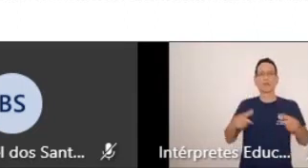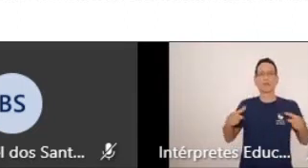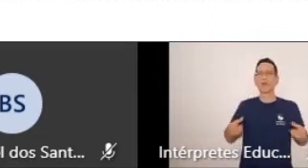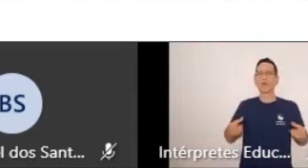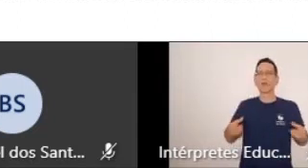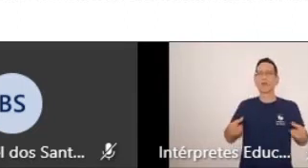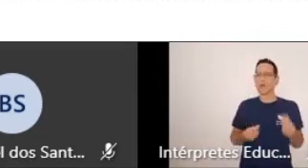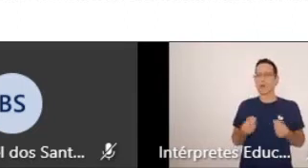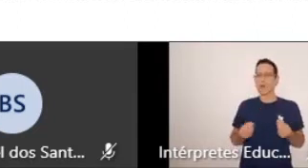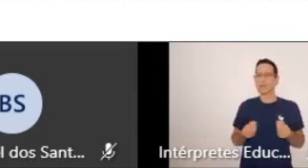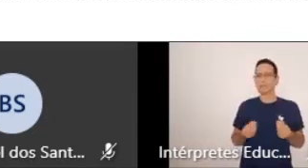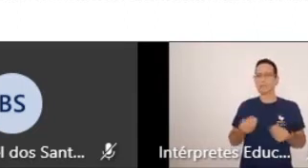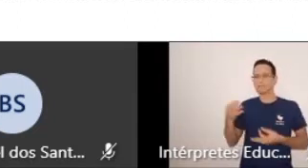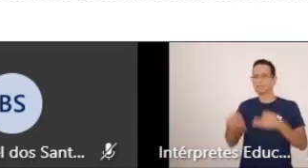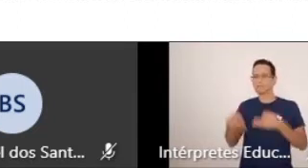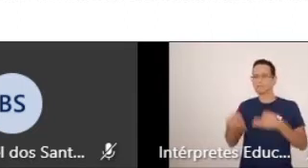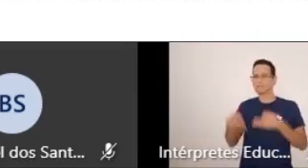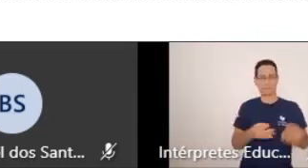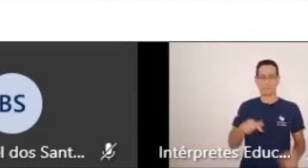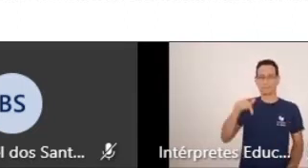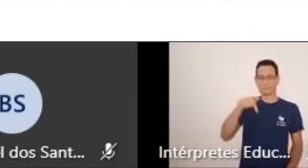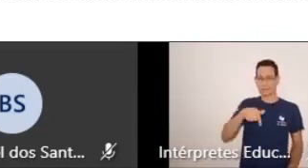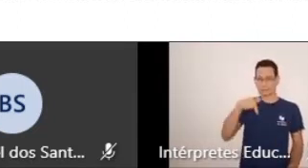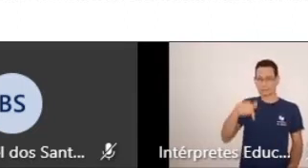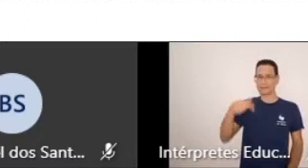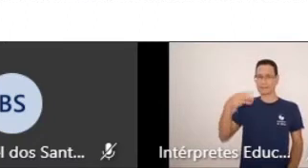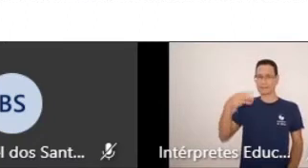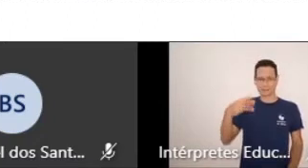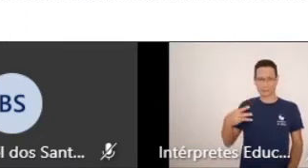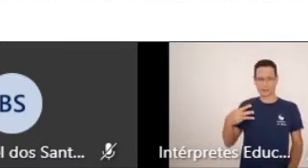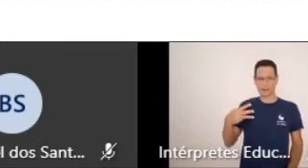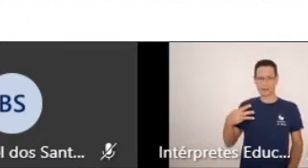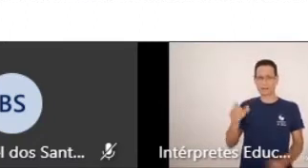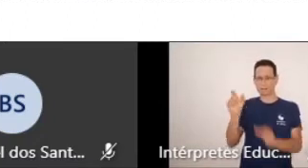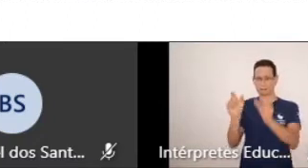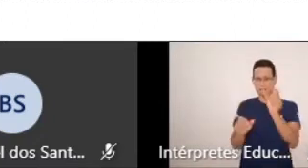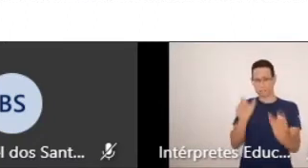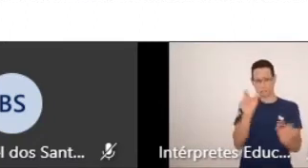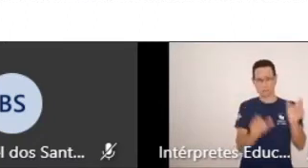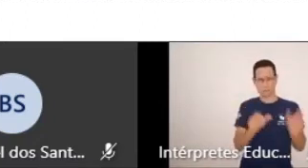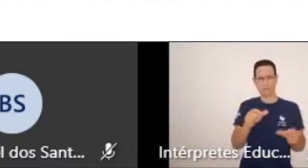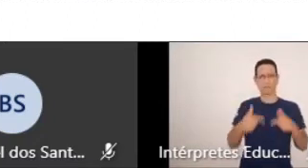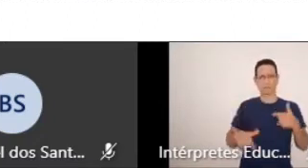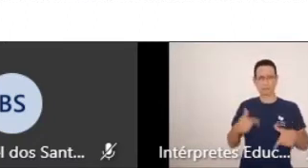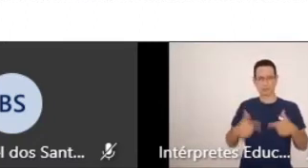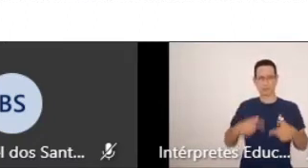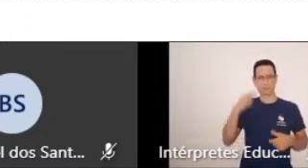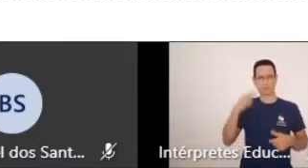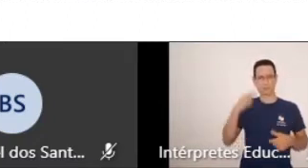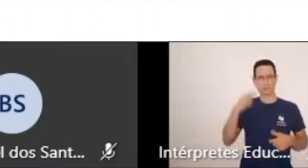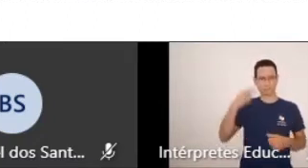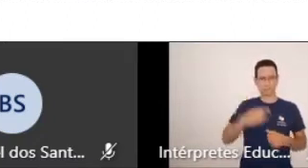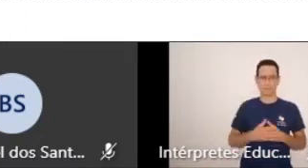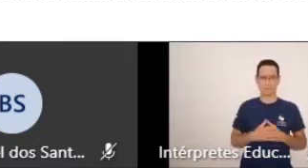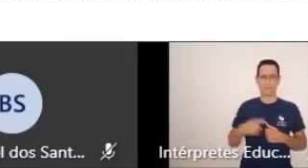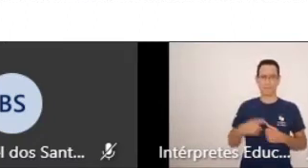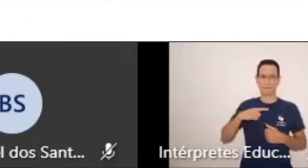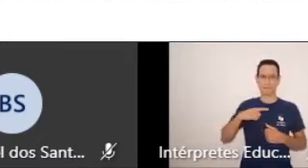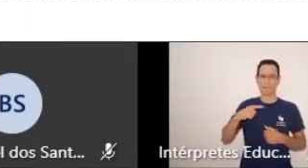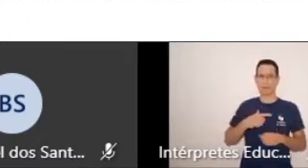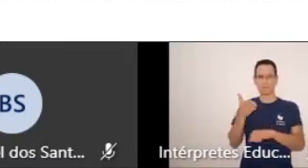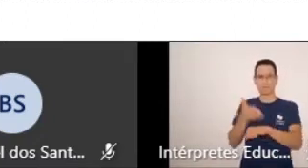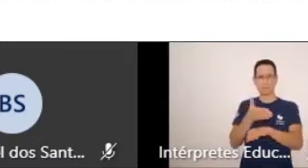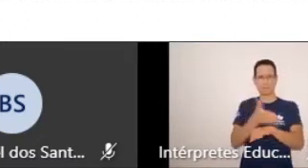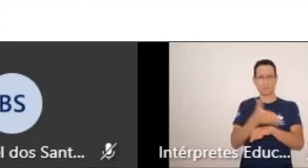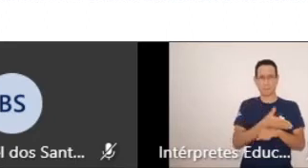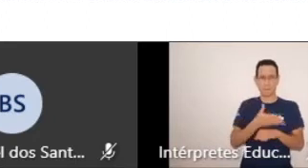somos hoje 773 defensores e defensoras públicas. Nós estamos presentes em